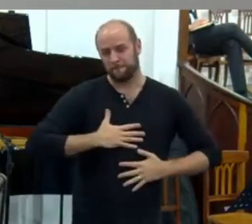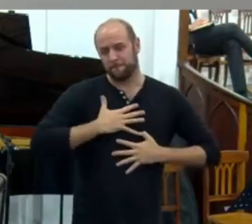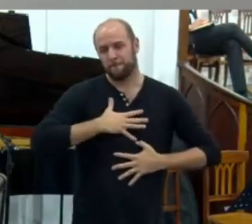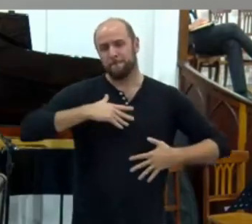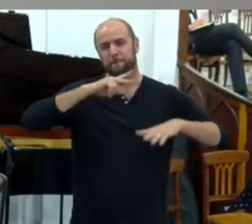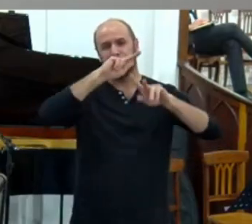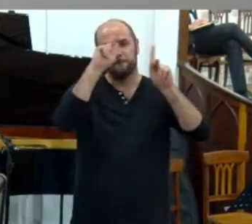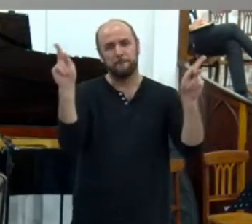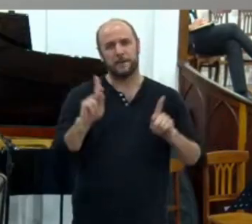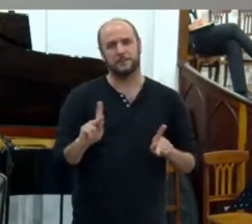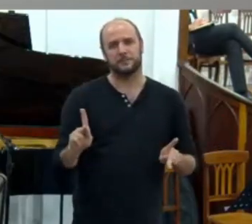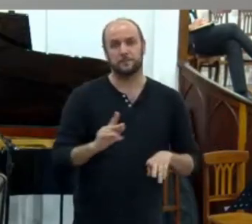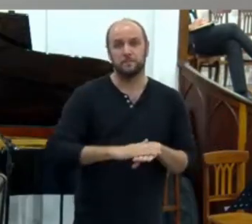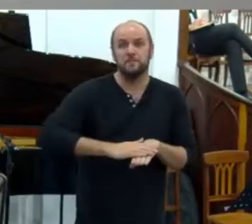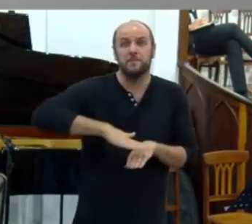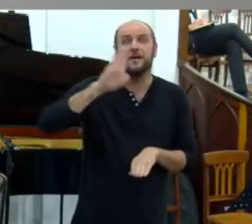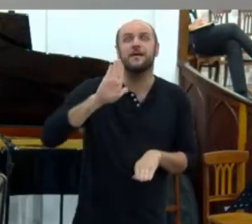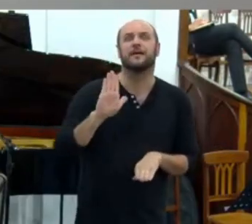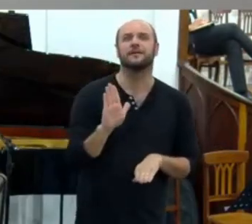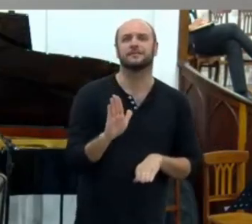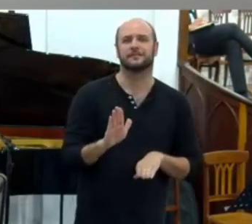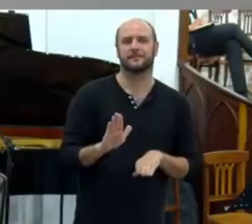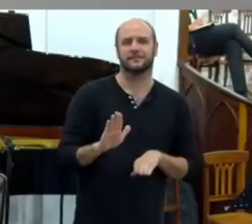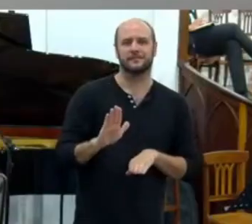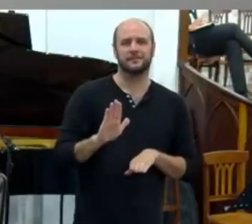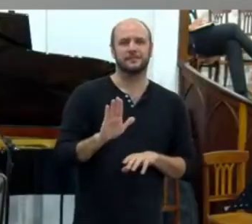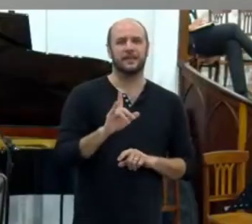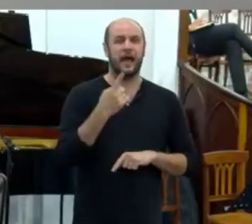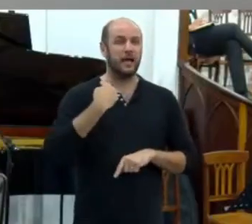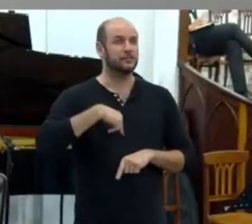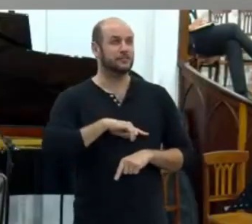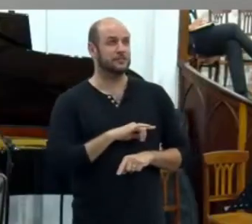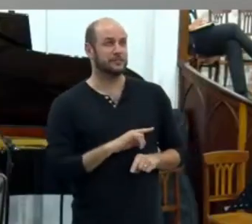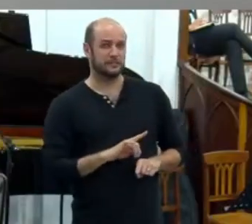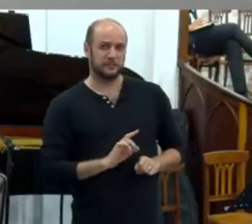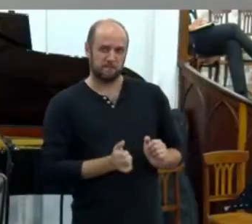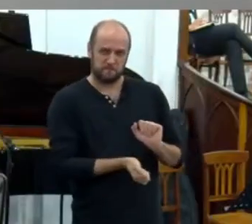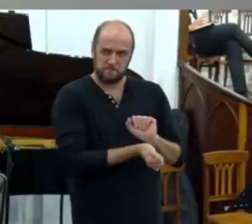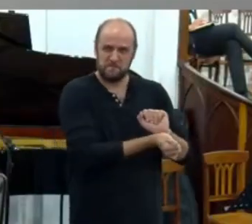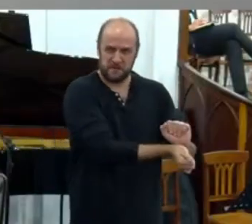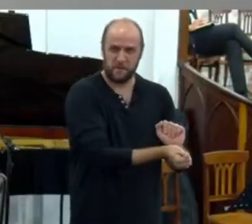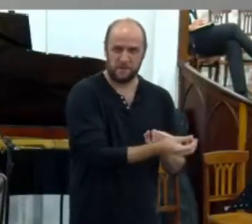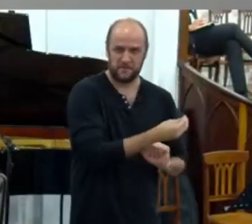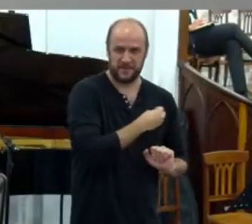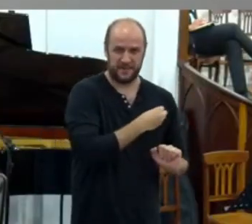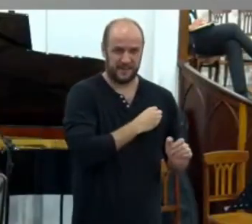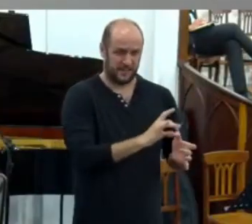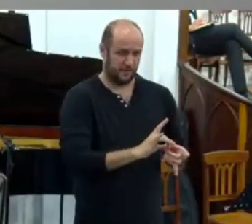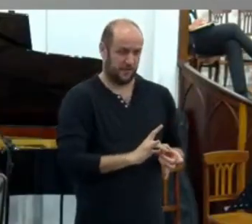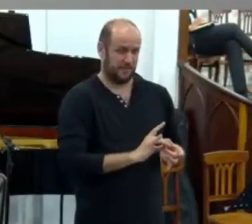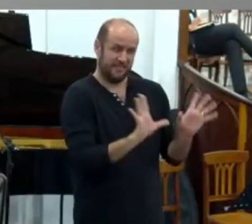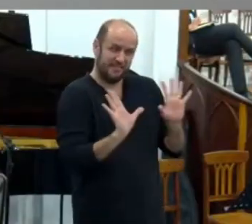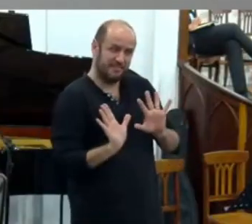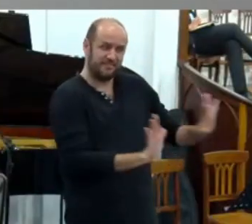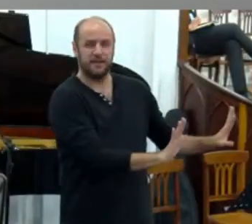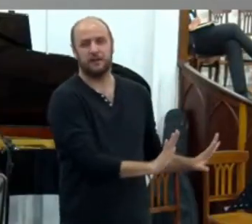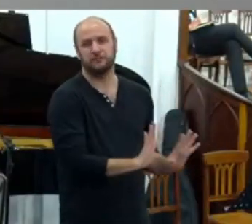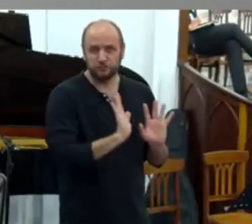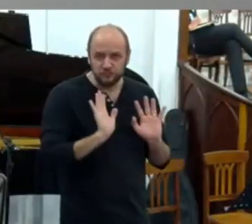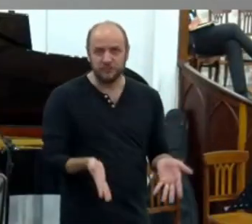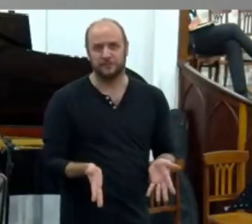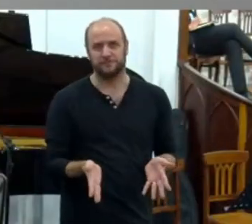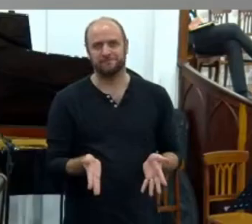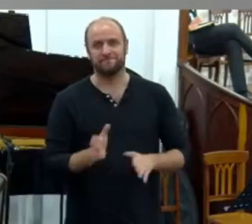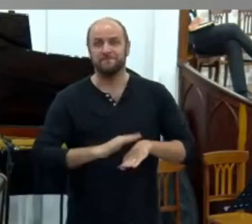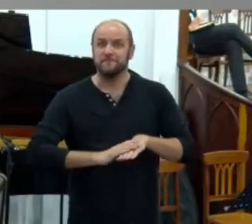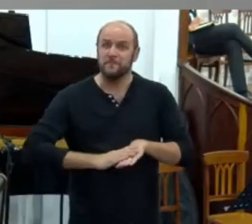Mas o descanso de Deus refere-se a sermos livres da escravidão e da condenação do pecado.